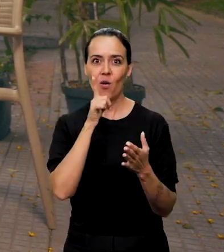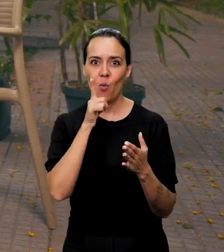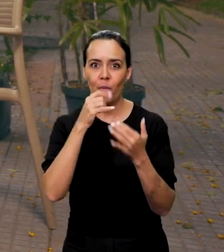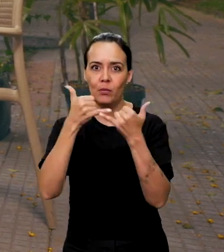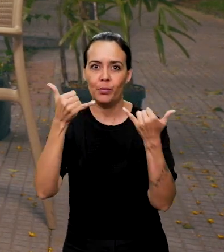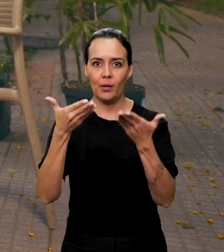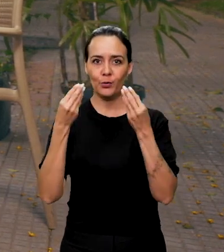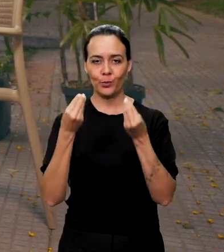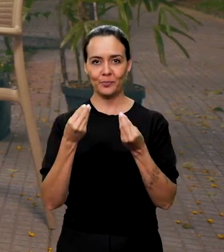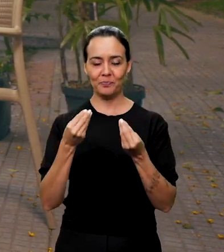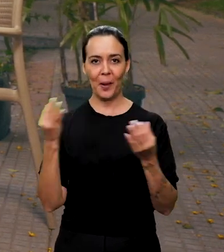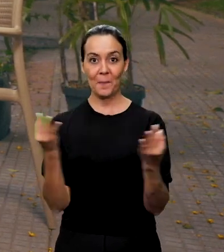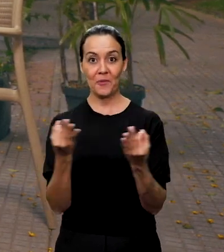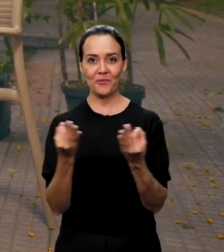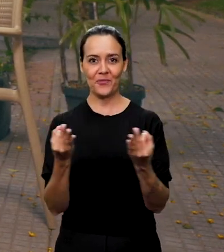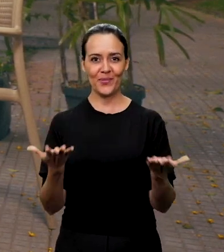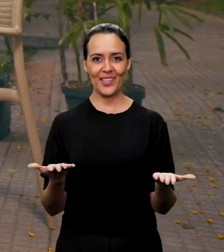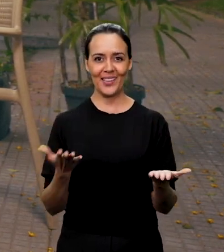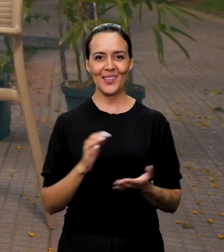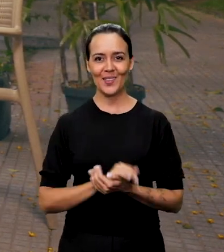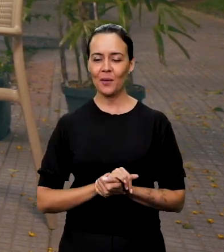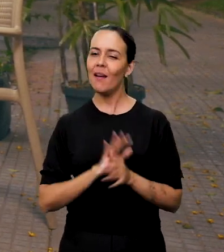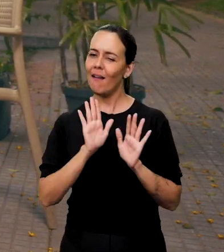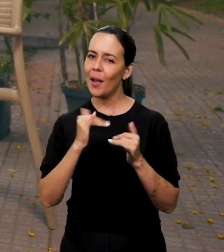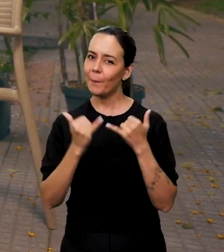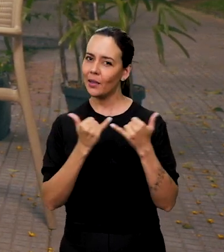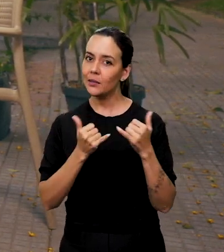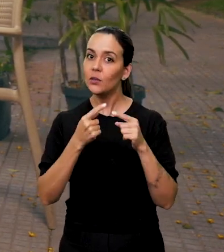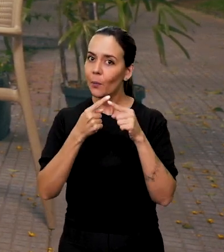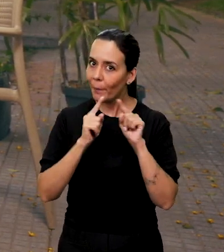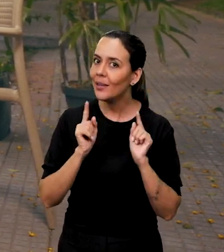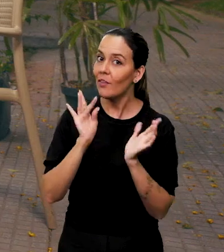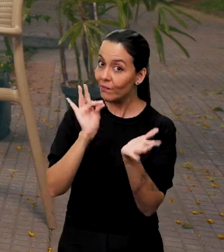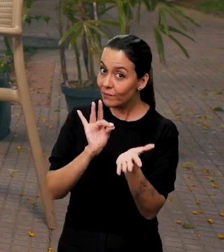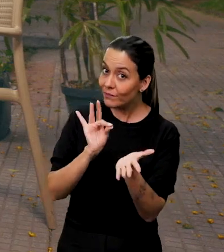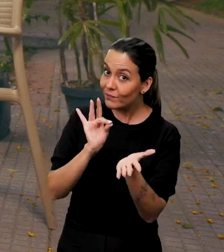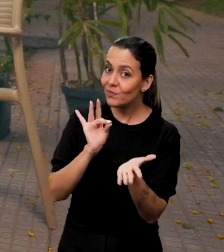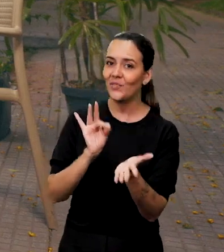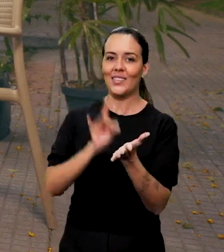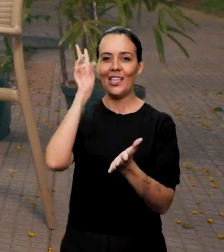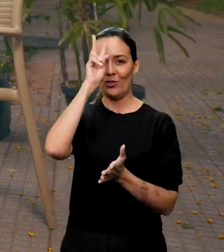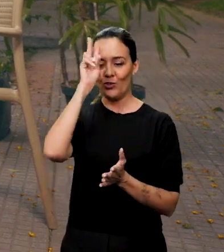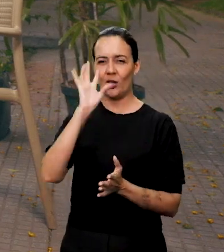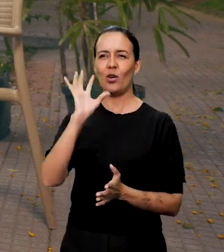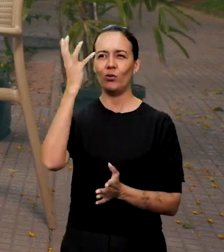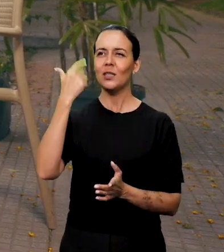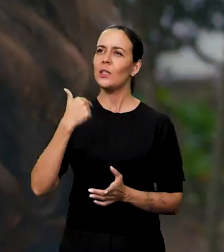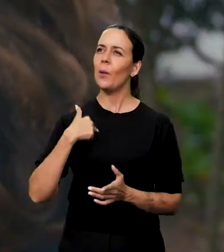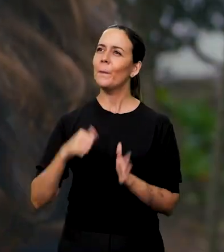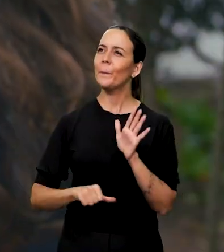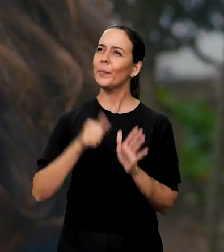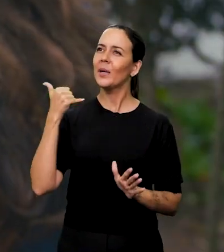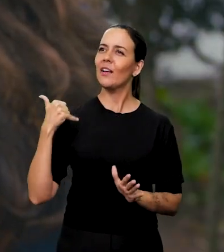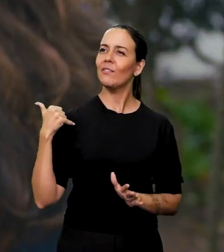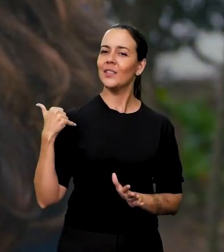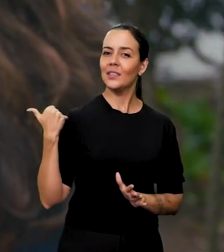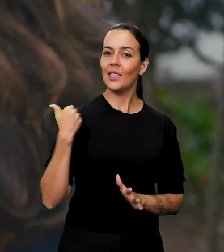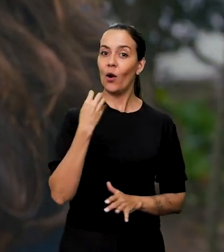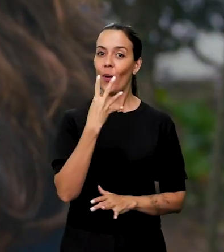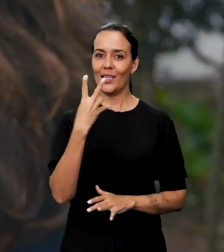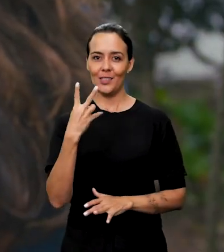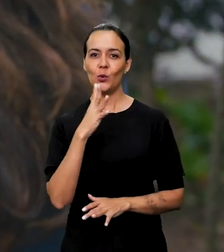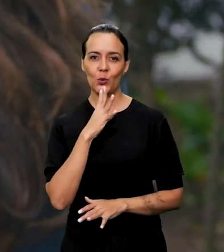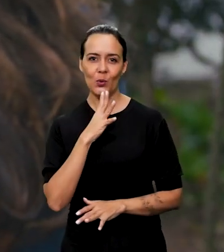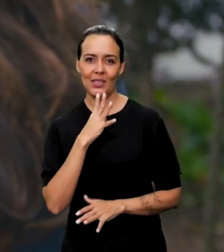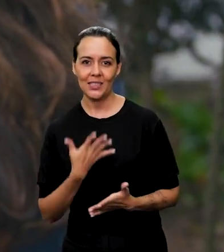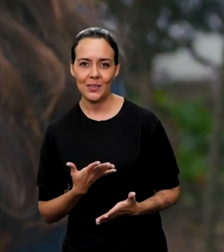né? Perfeito. Mas é um pouco brincadeira, mas teve isso. E era mesmo, eu tinha 42 anos a primeira vez. E trazendo para a nossa